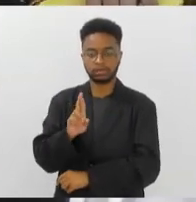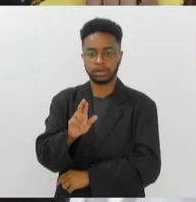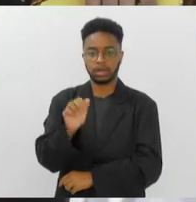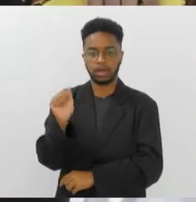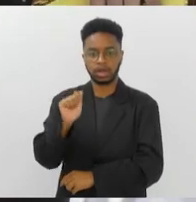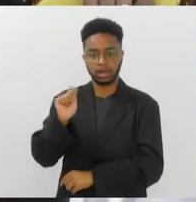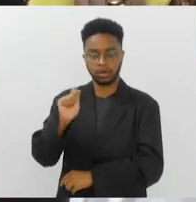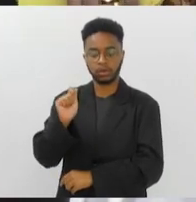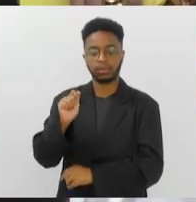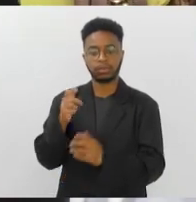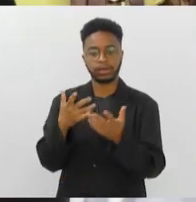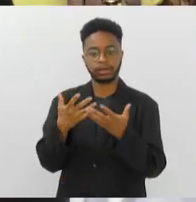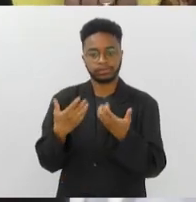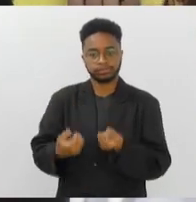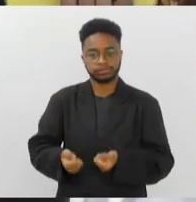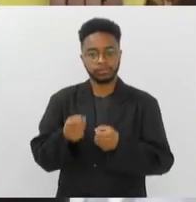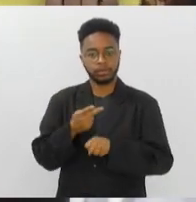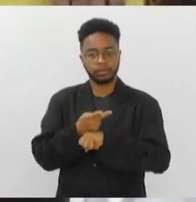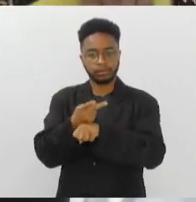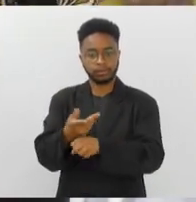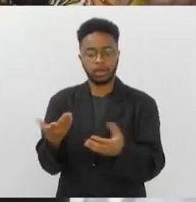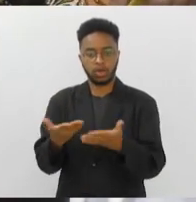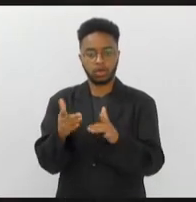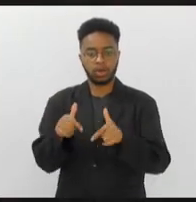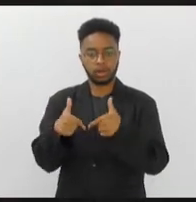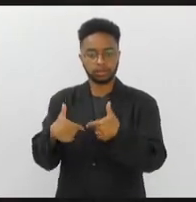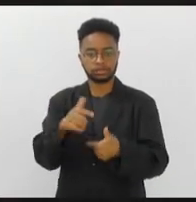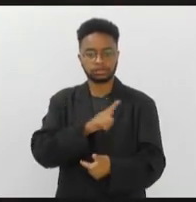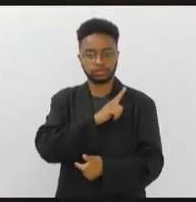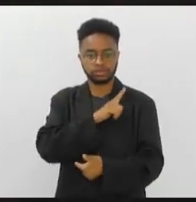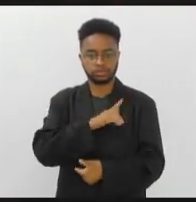é merecedora desse prêmio em Atuação e Gestão.